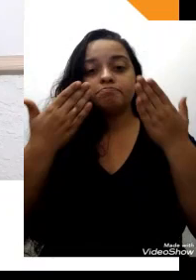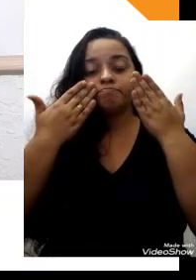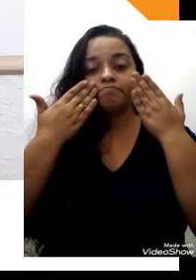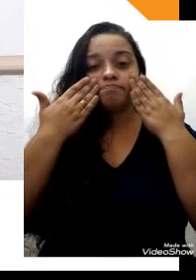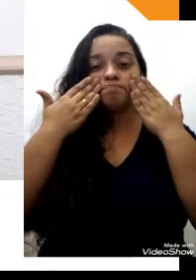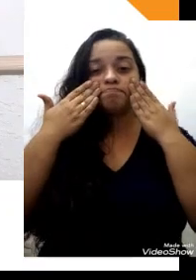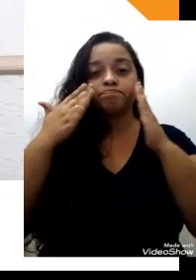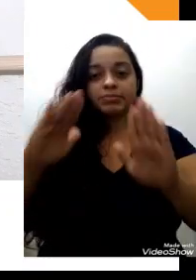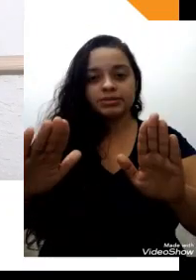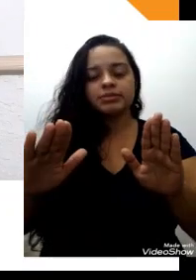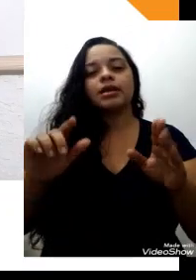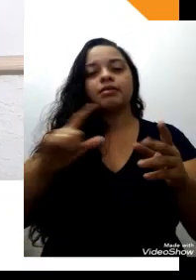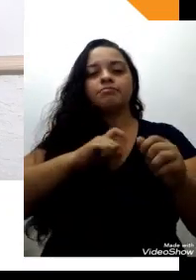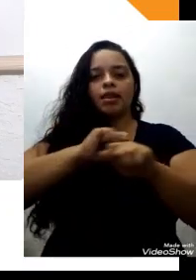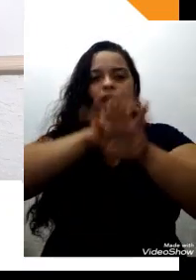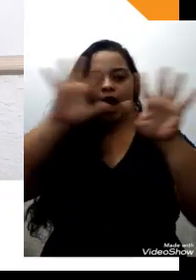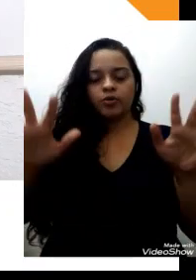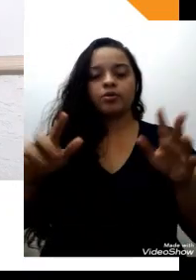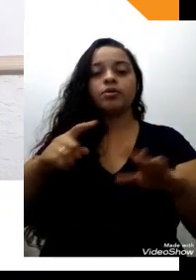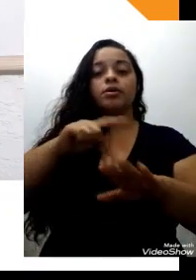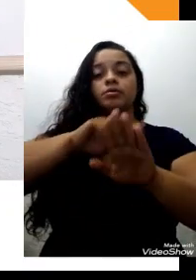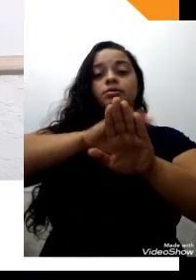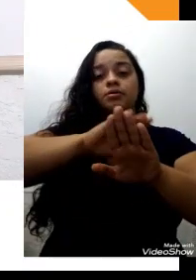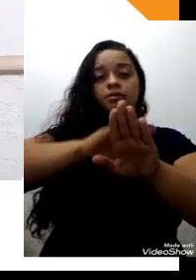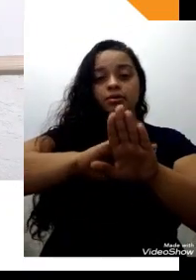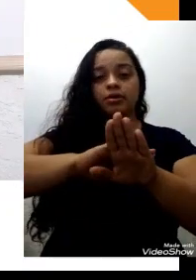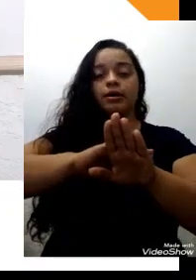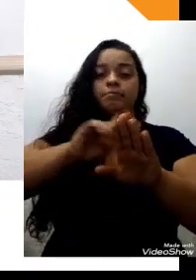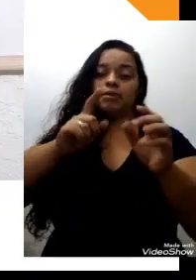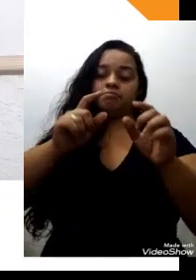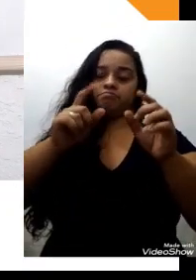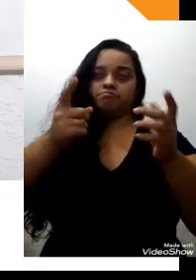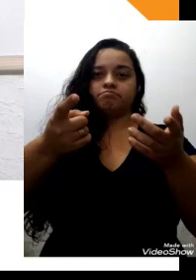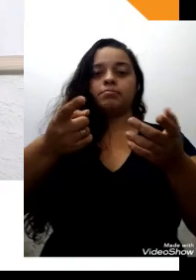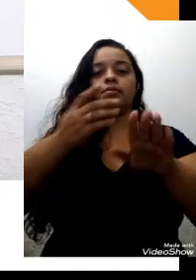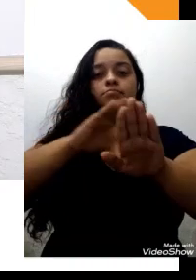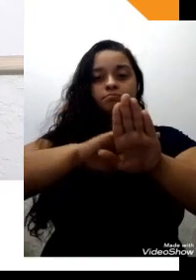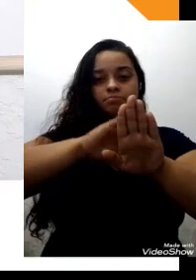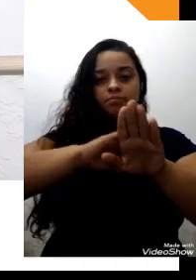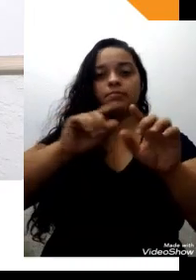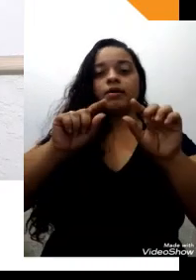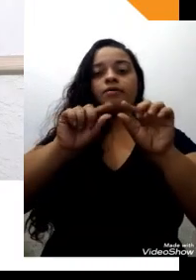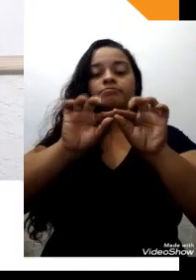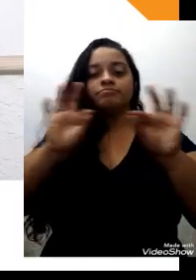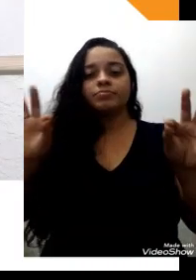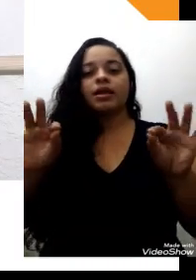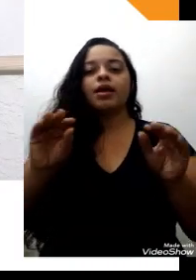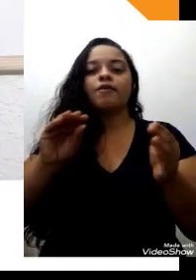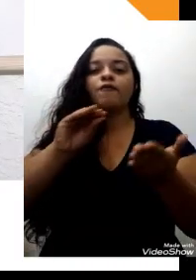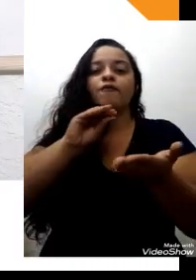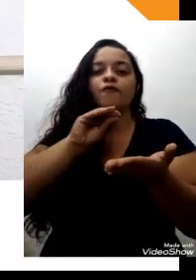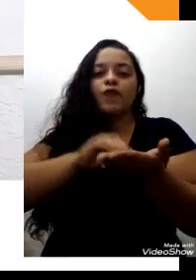explícita, o argumento vai estar sintetizado em frases bem claras, bem específicas. E na tese